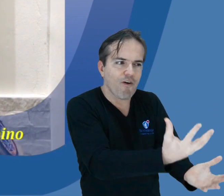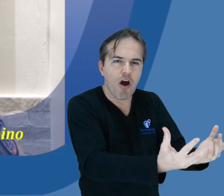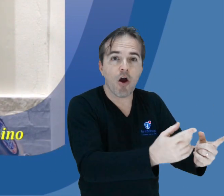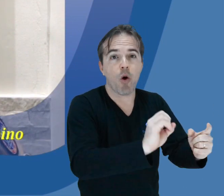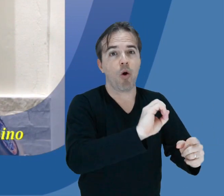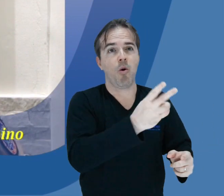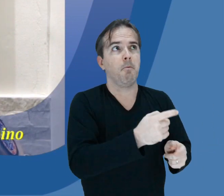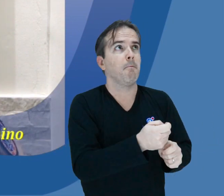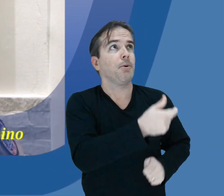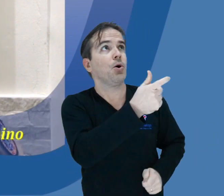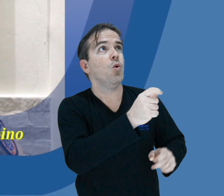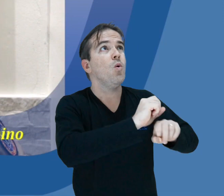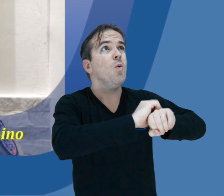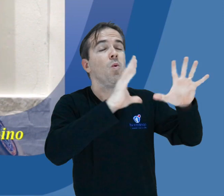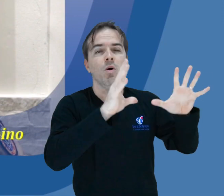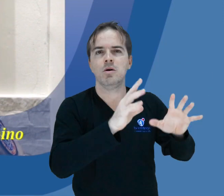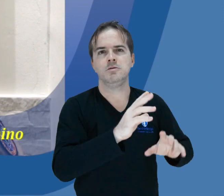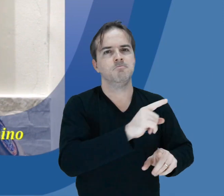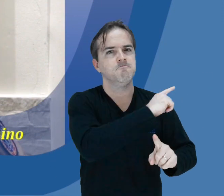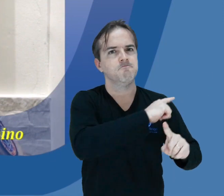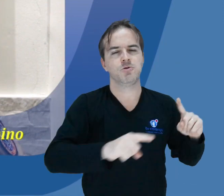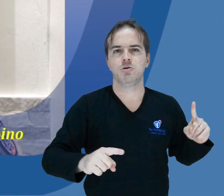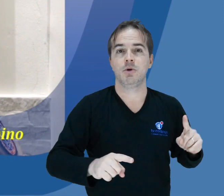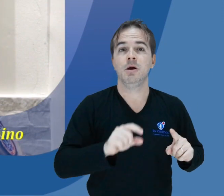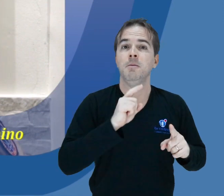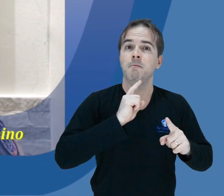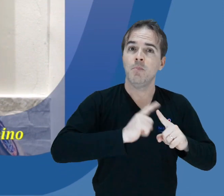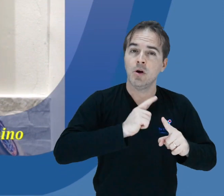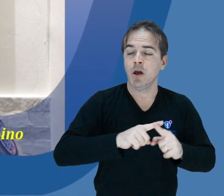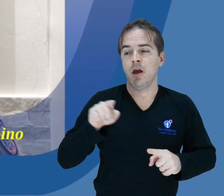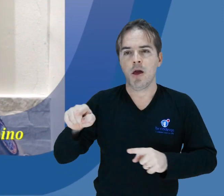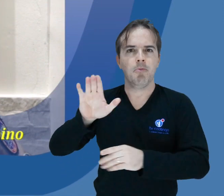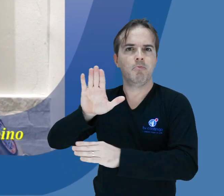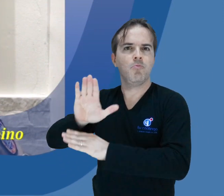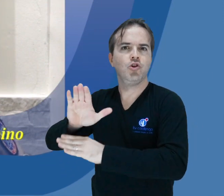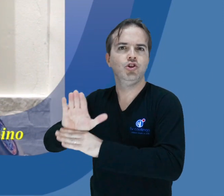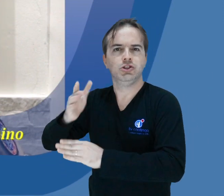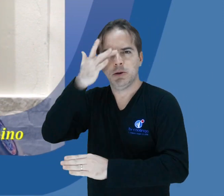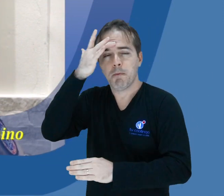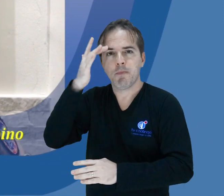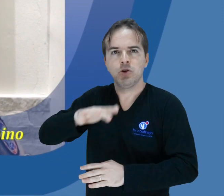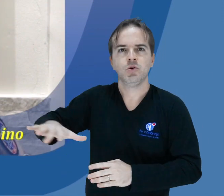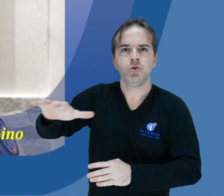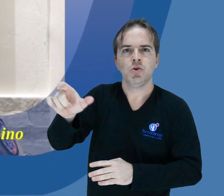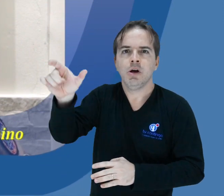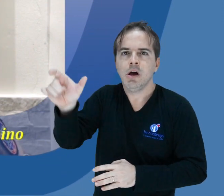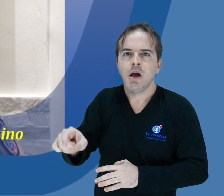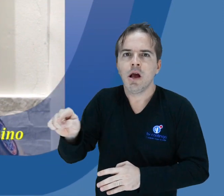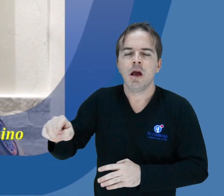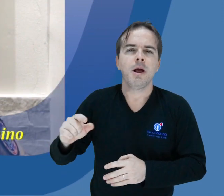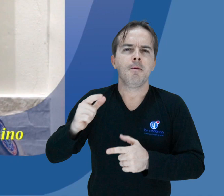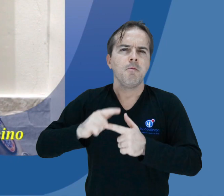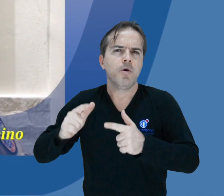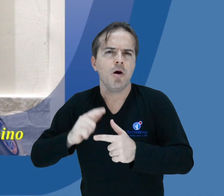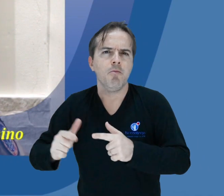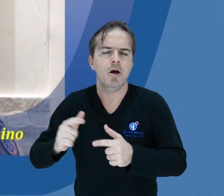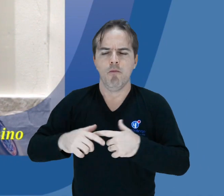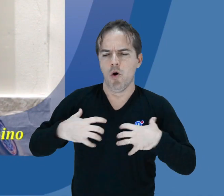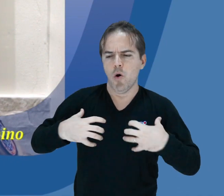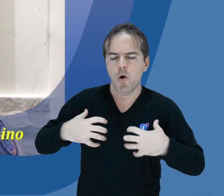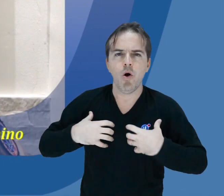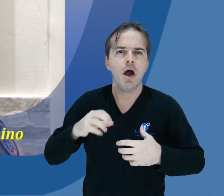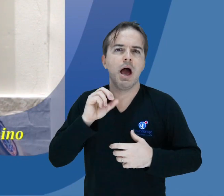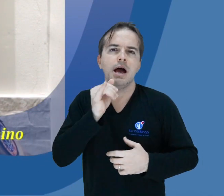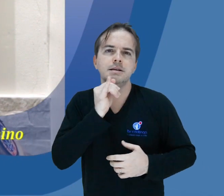artifício. Essa medida visa proteger principalmente as pessoas que têm comorbidades, como por